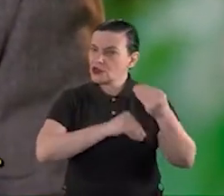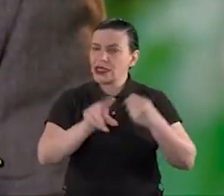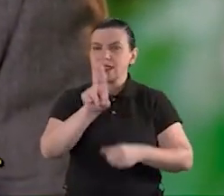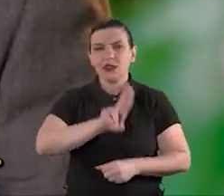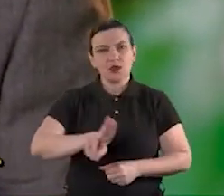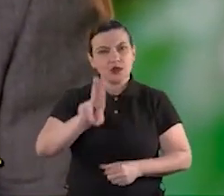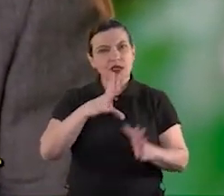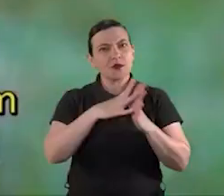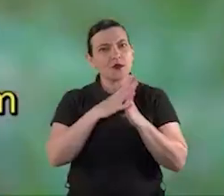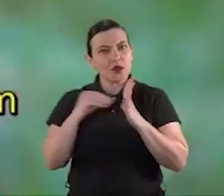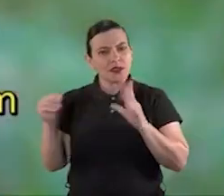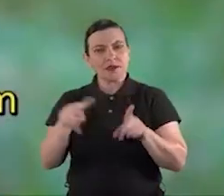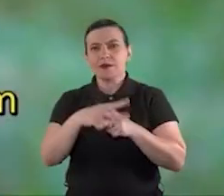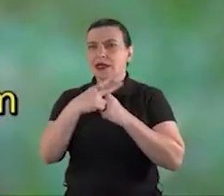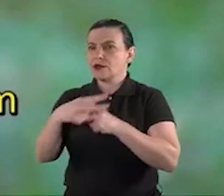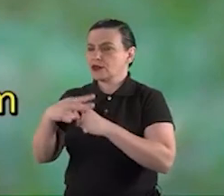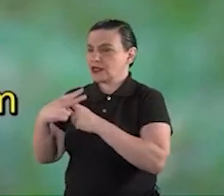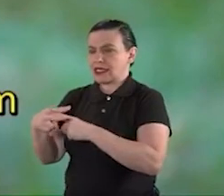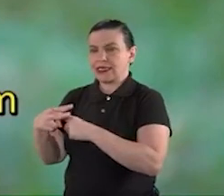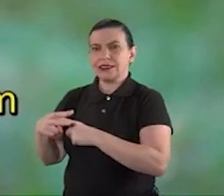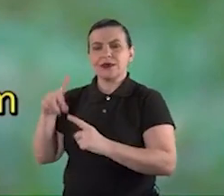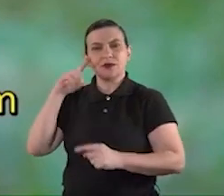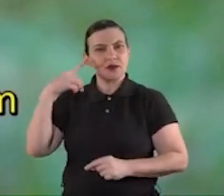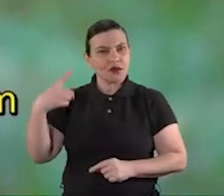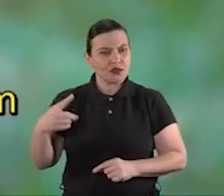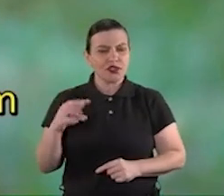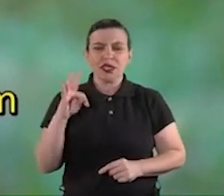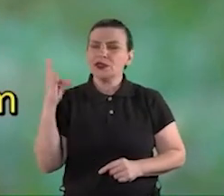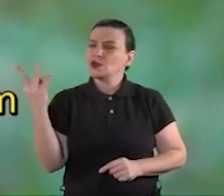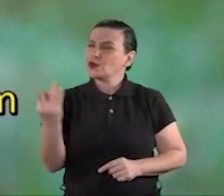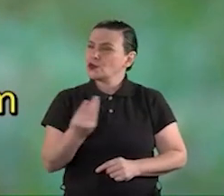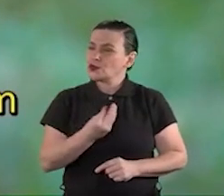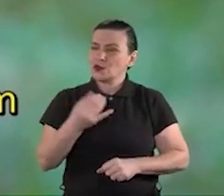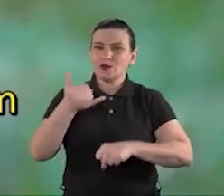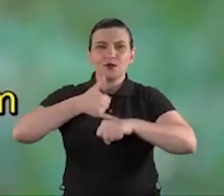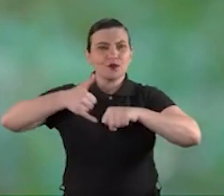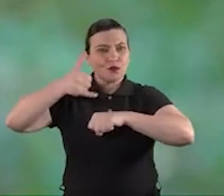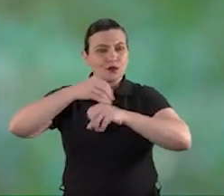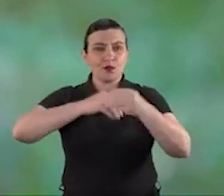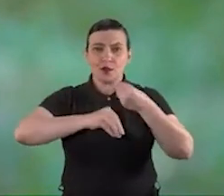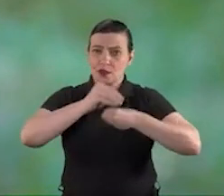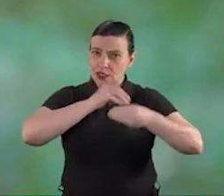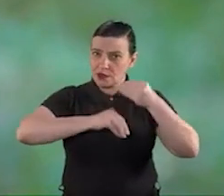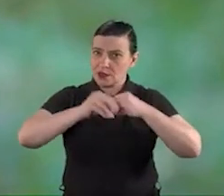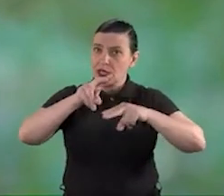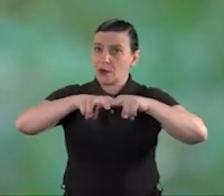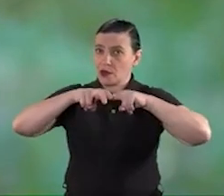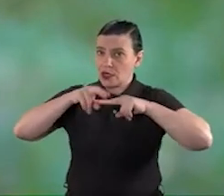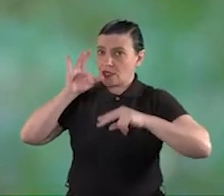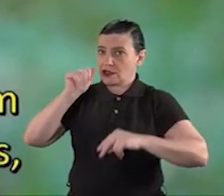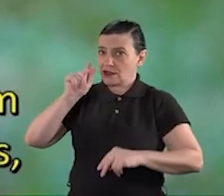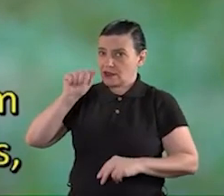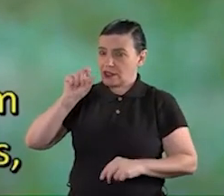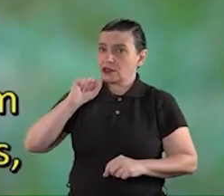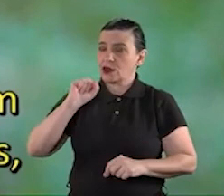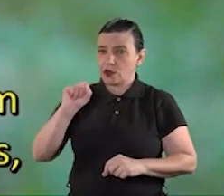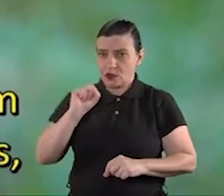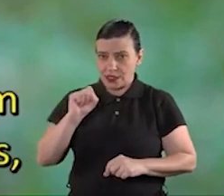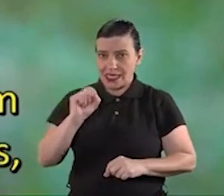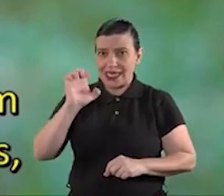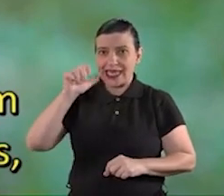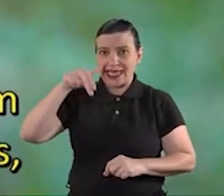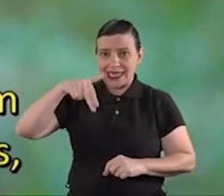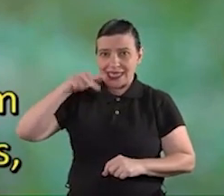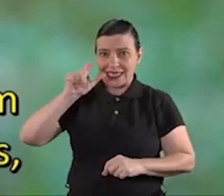usados em um modelo de manutenção diária embora todos os óleos essenciais sejam metabolizados através do fígado pela atividade